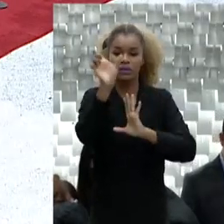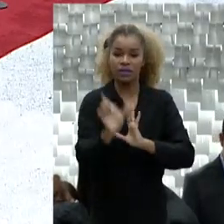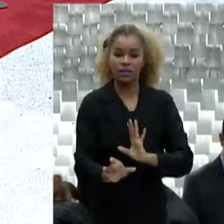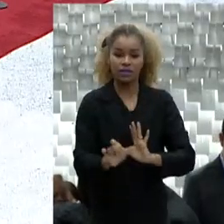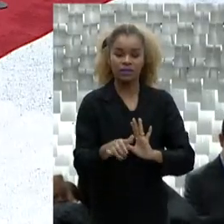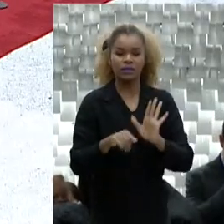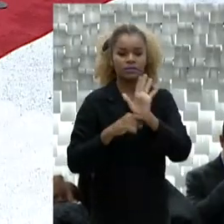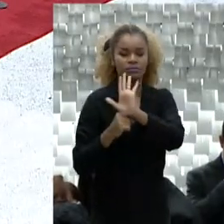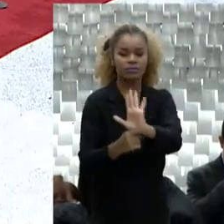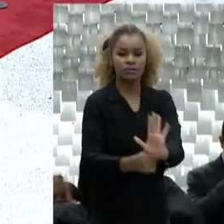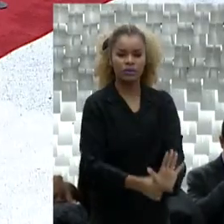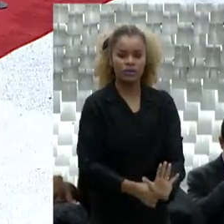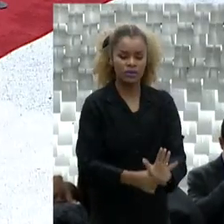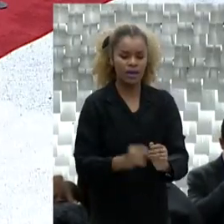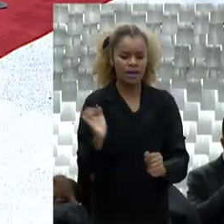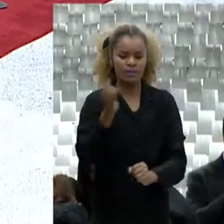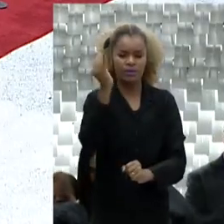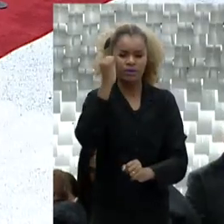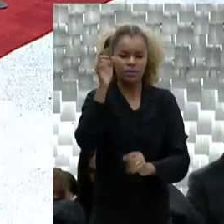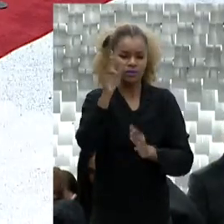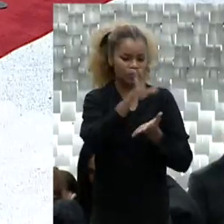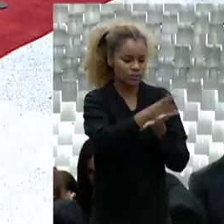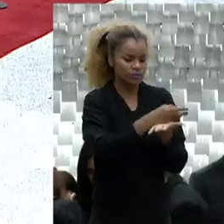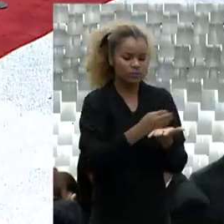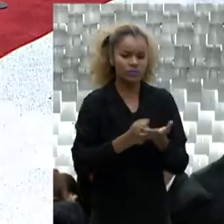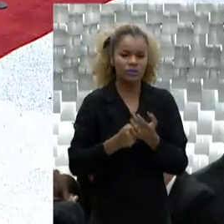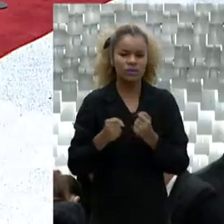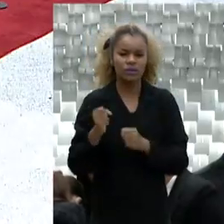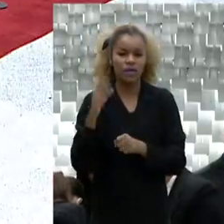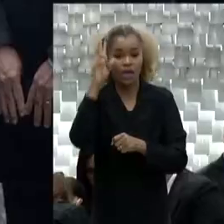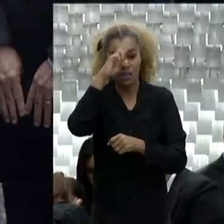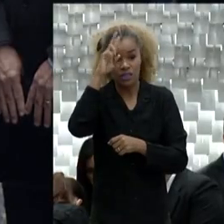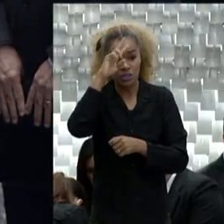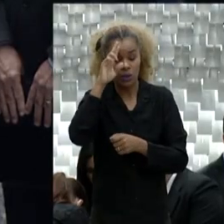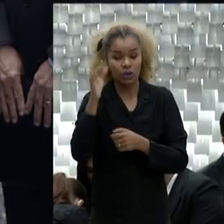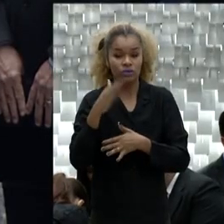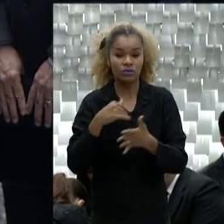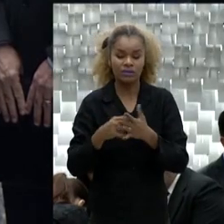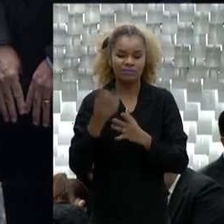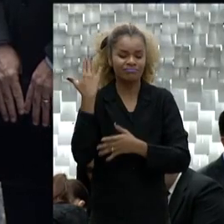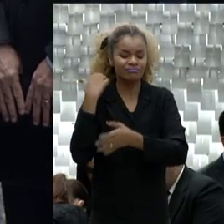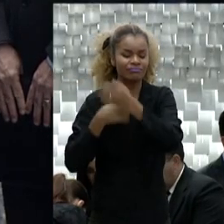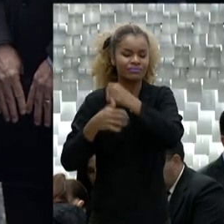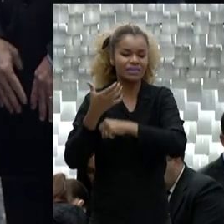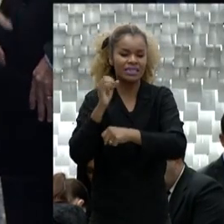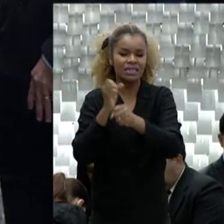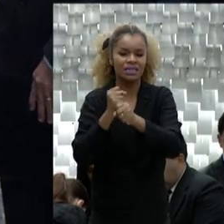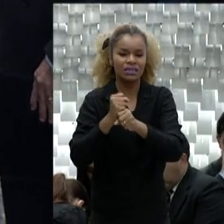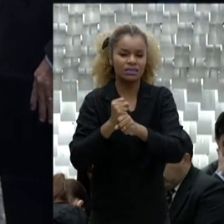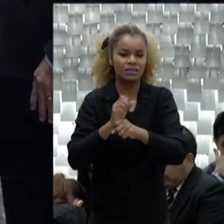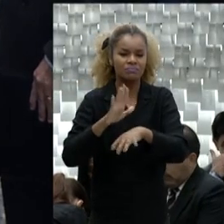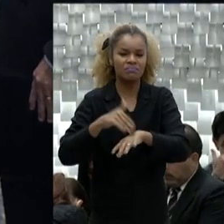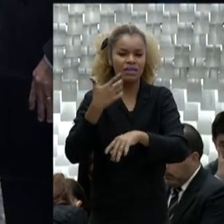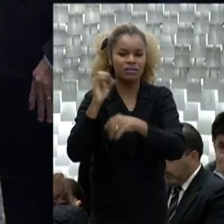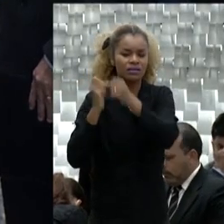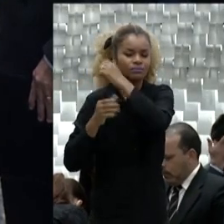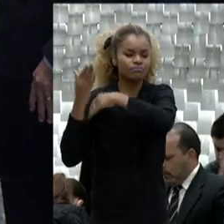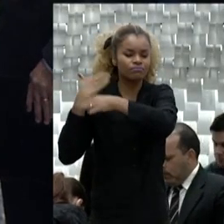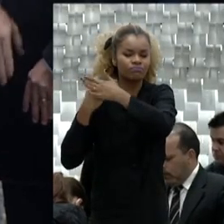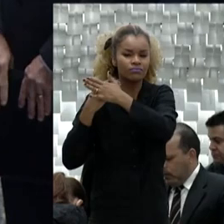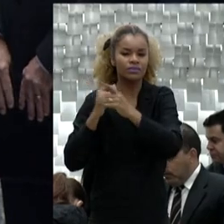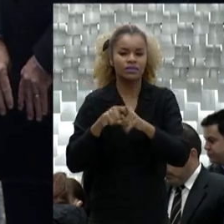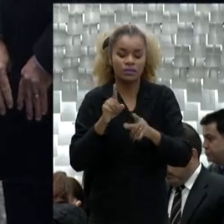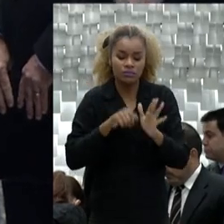apresentam um valioso registro histórico das últimas décadas, por meio de uma pesquisa detalhada que reconstrói a trajetória